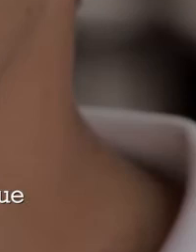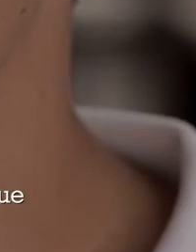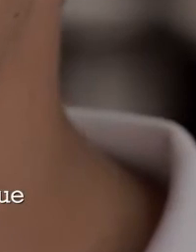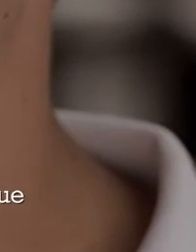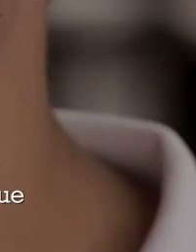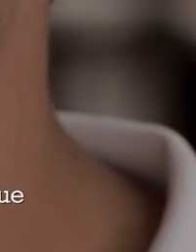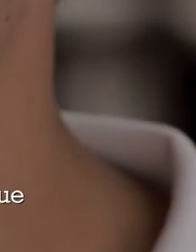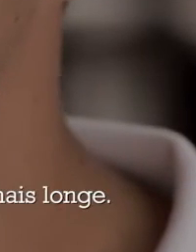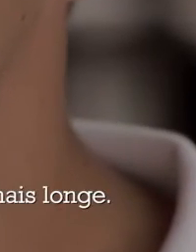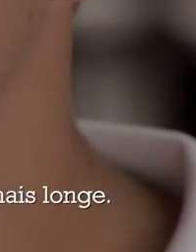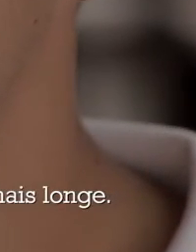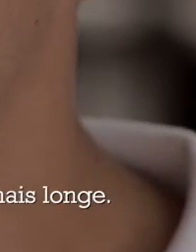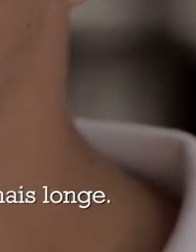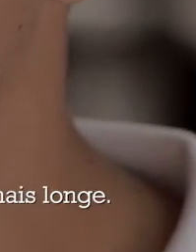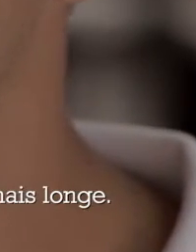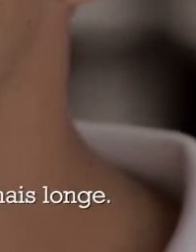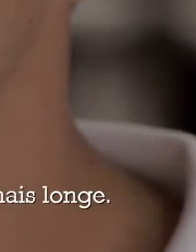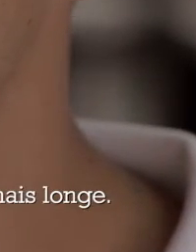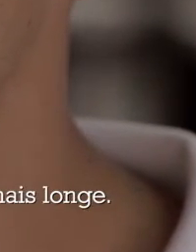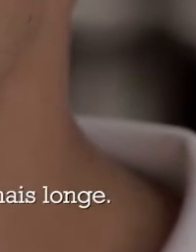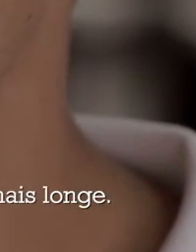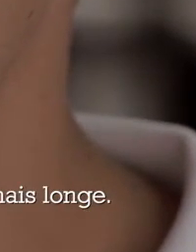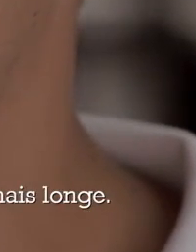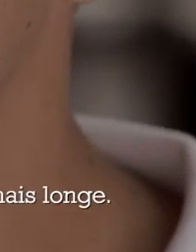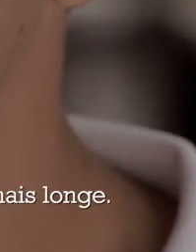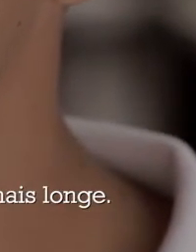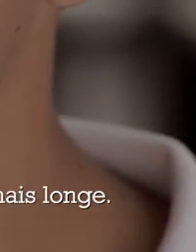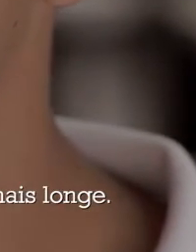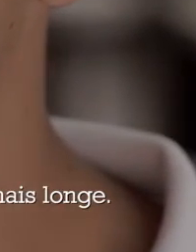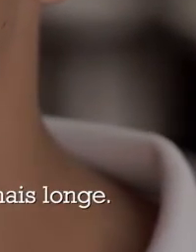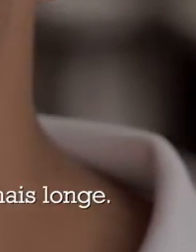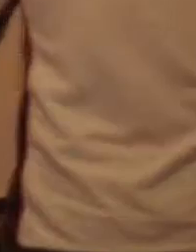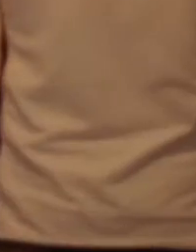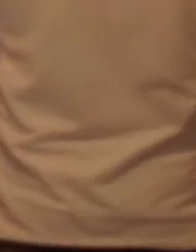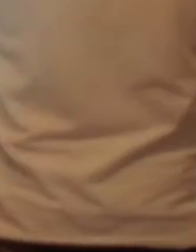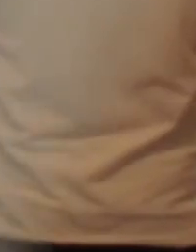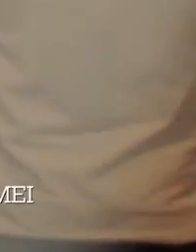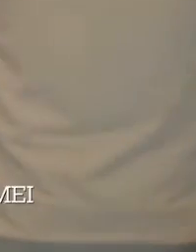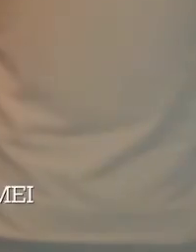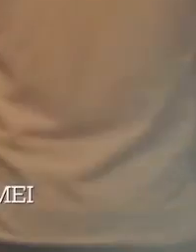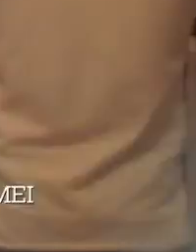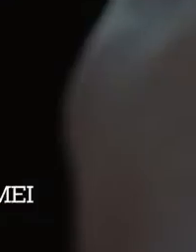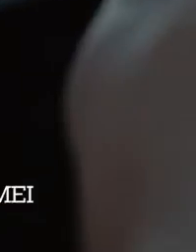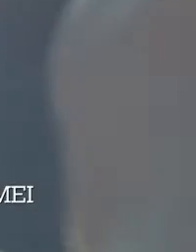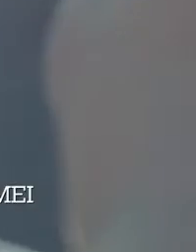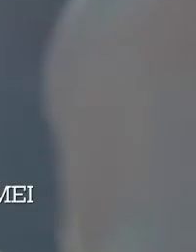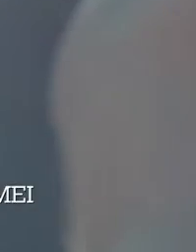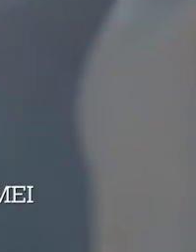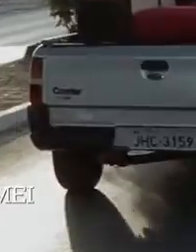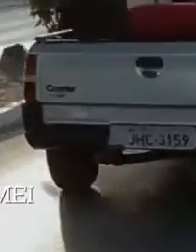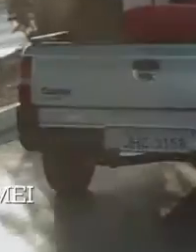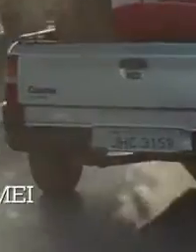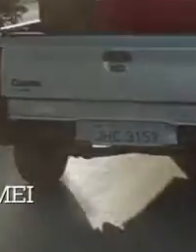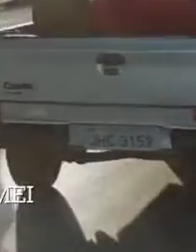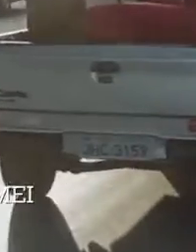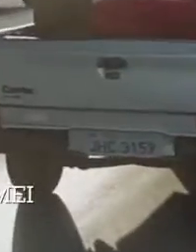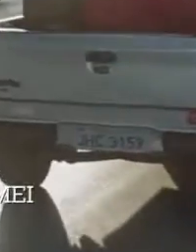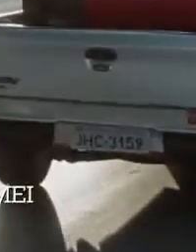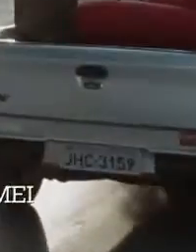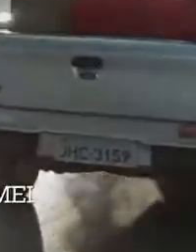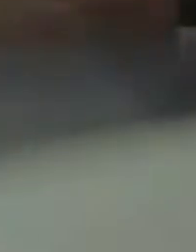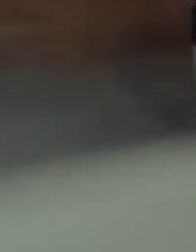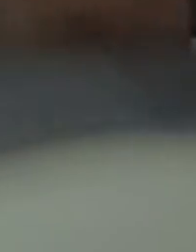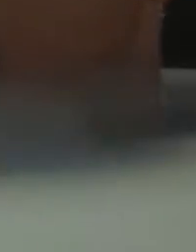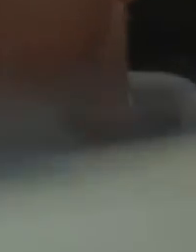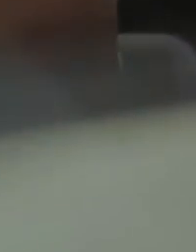inicial é o mais difícil, eu acredito que de agora em diante a gente vai chegar cada vez mais longe. Os maiores responsáveis pelo sucesso do